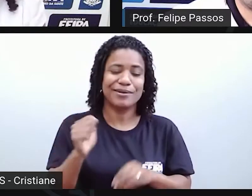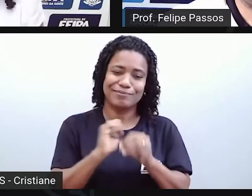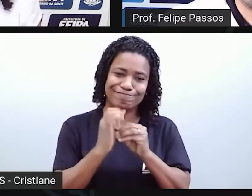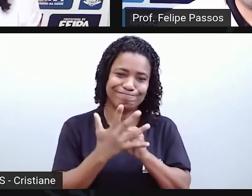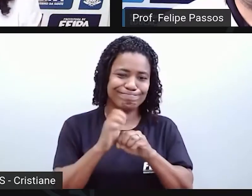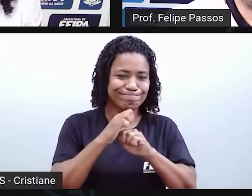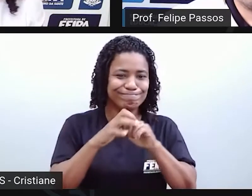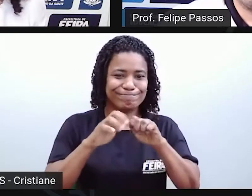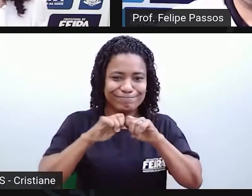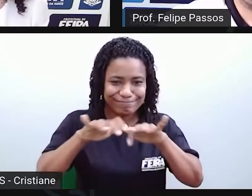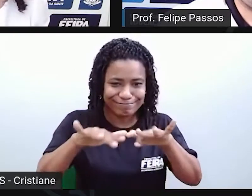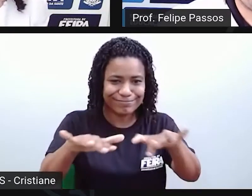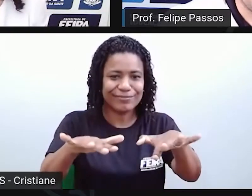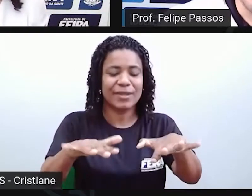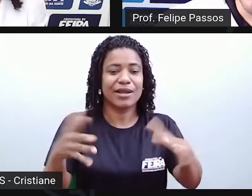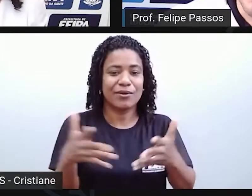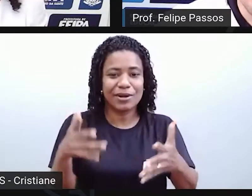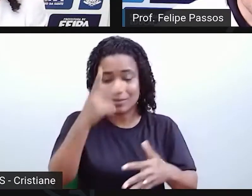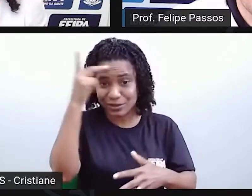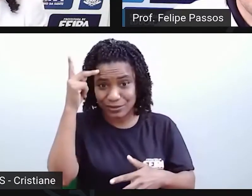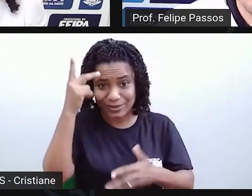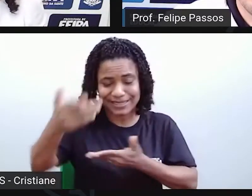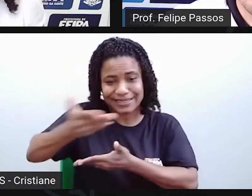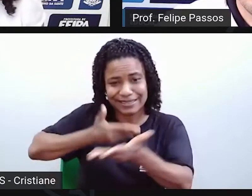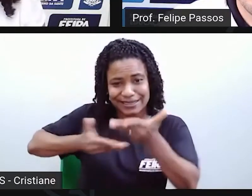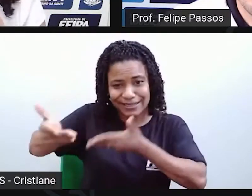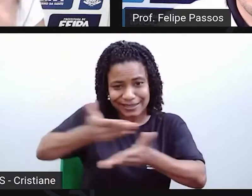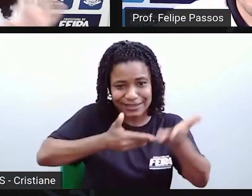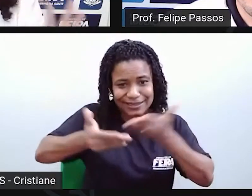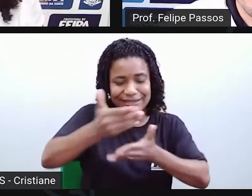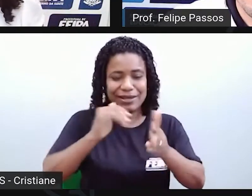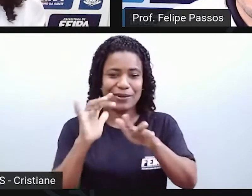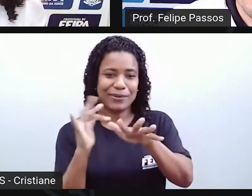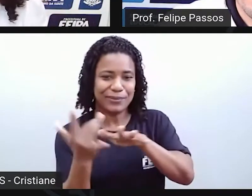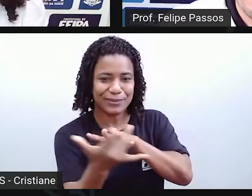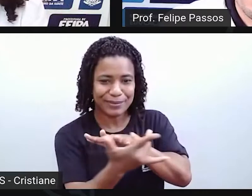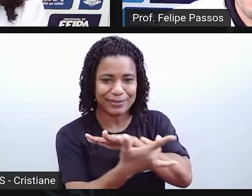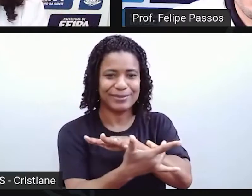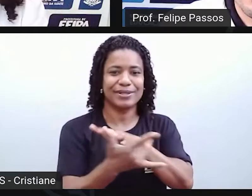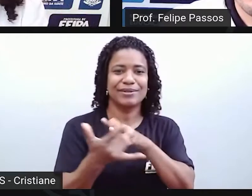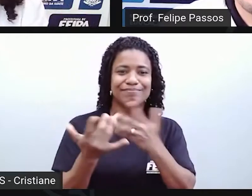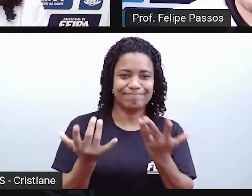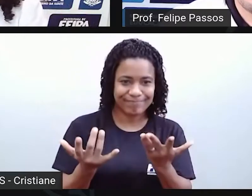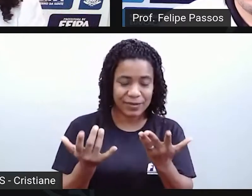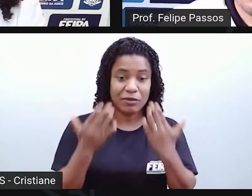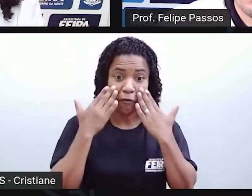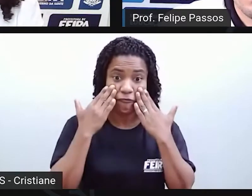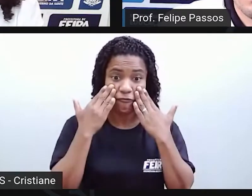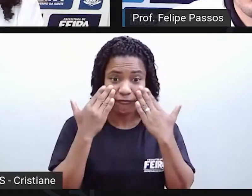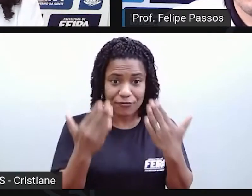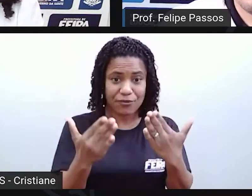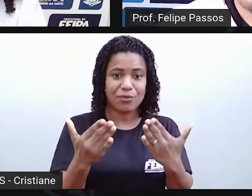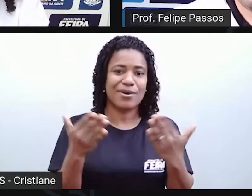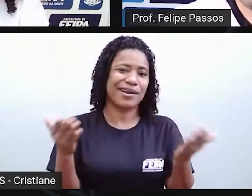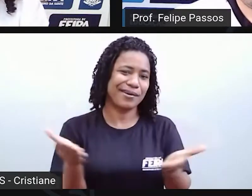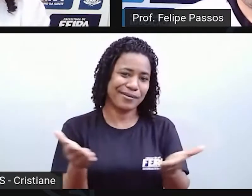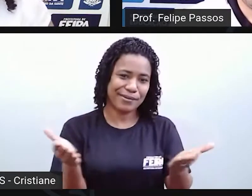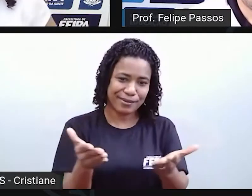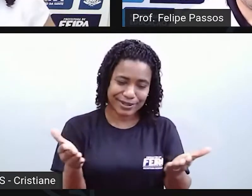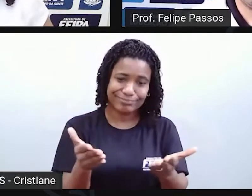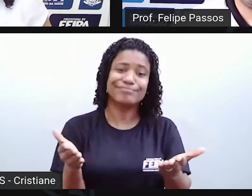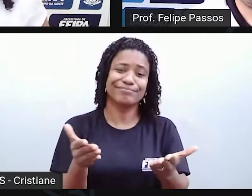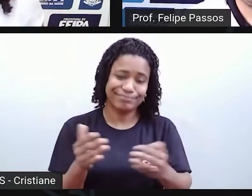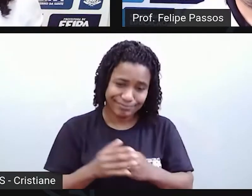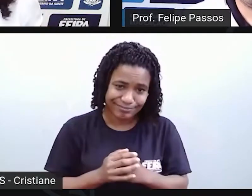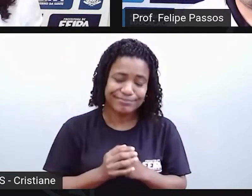que conhecemos e que não conhecemos. Então, tem algumas questões aí que ficaram mais evidentes ainda com a pandemia, com o